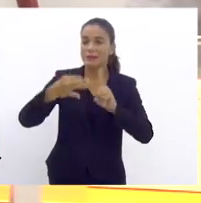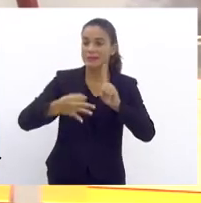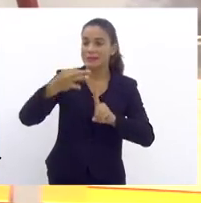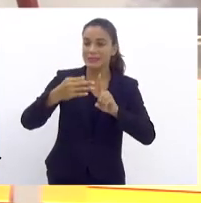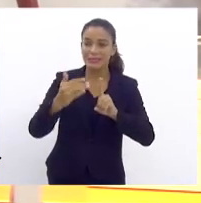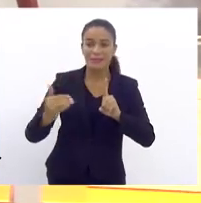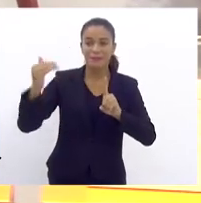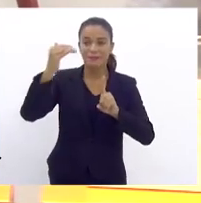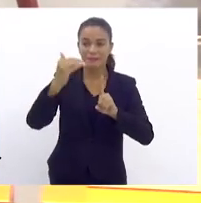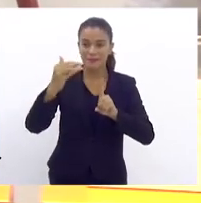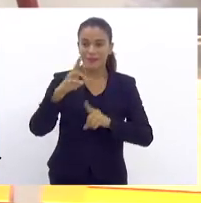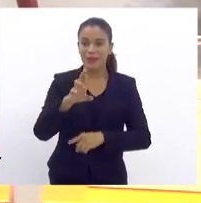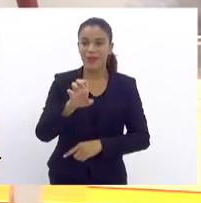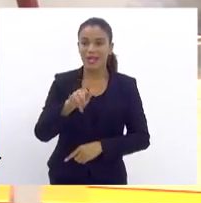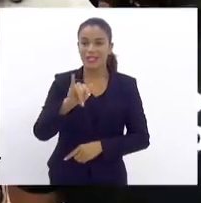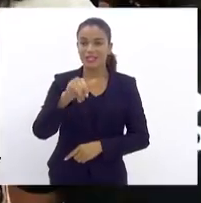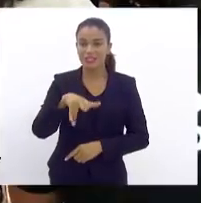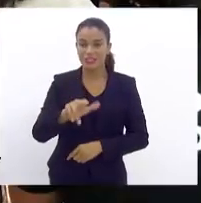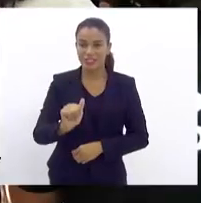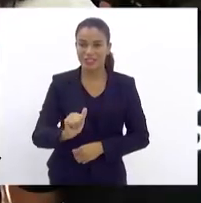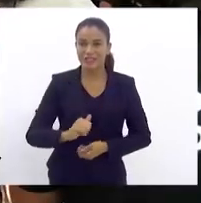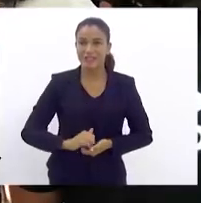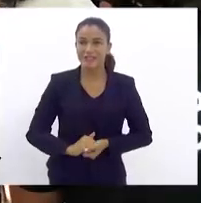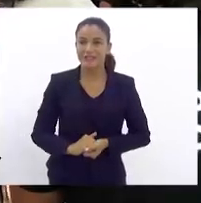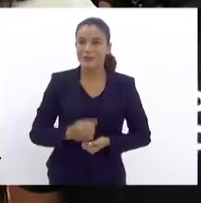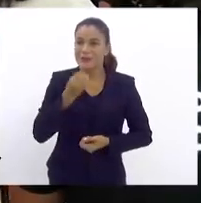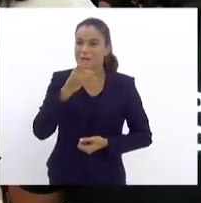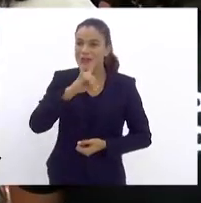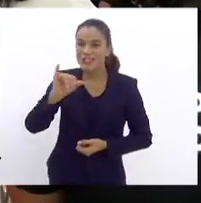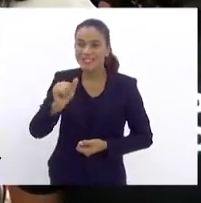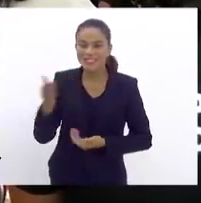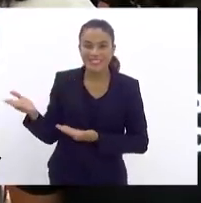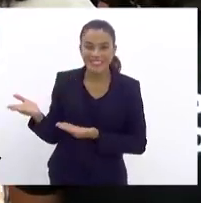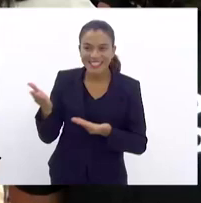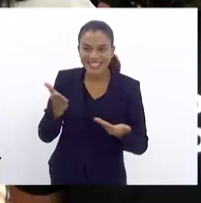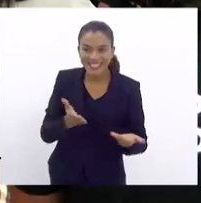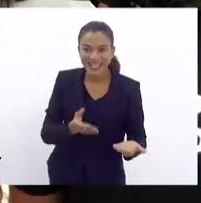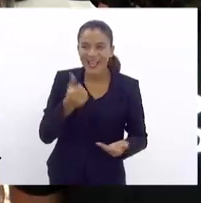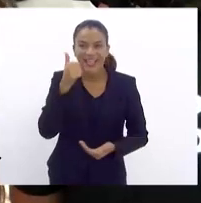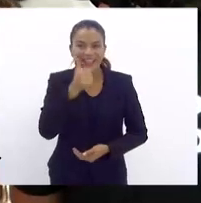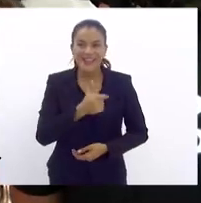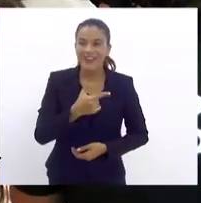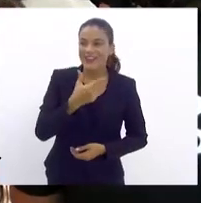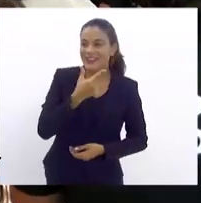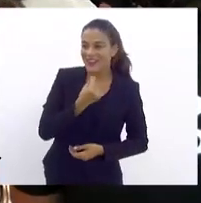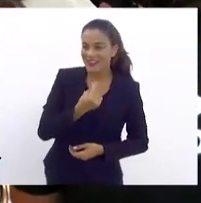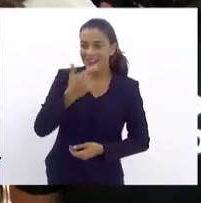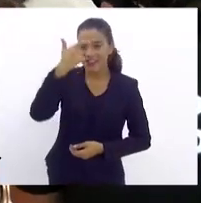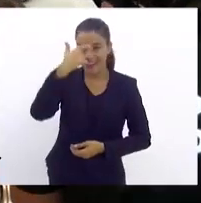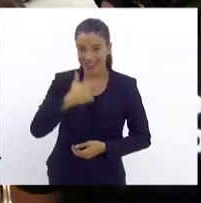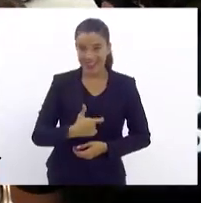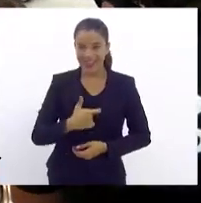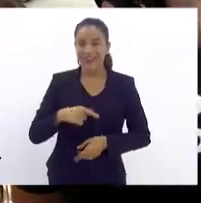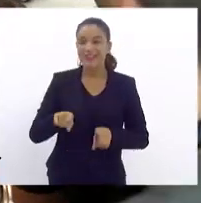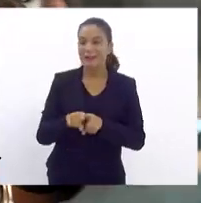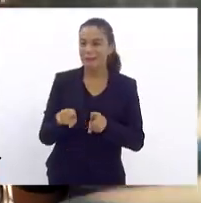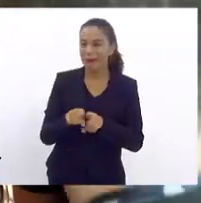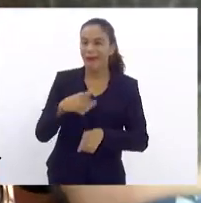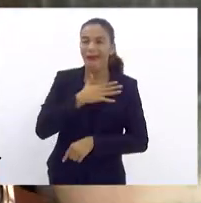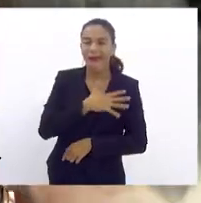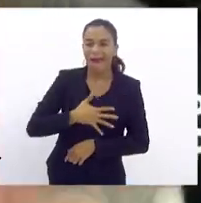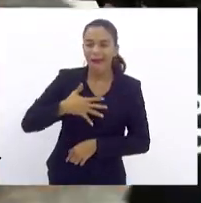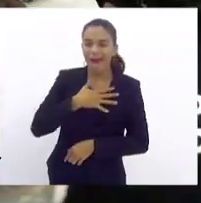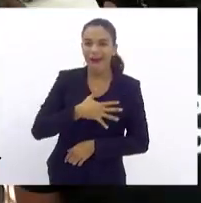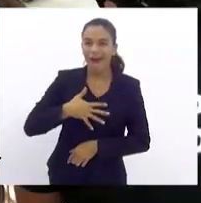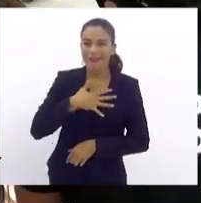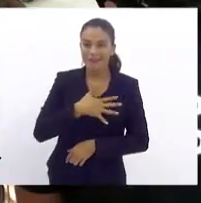favor seja bem-vinda todos e todas Eu também gosto de me apresentar